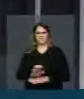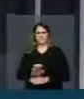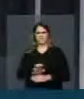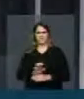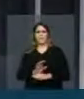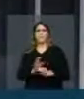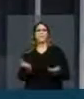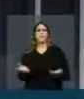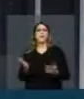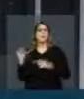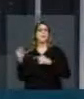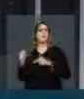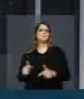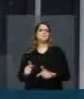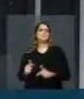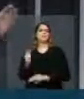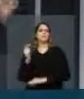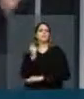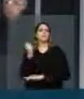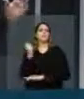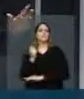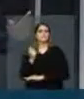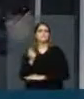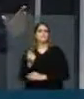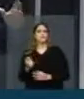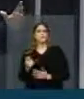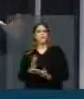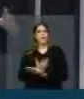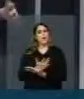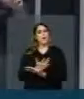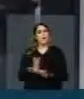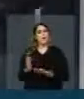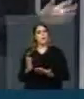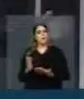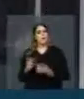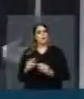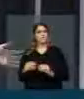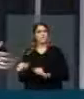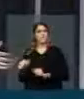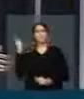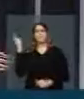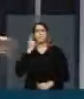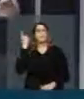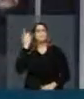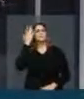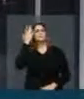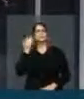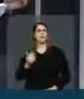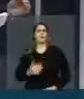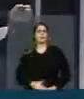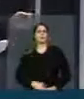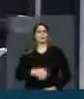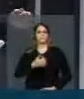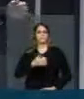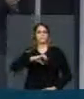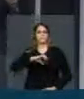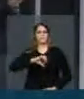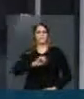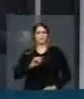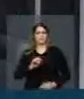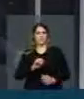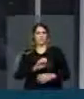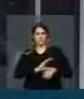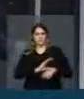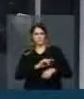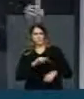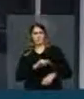indígena do nosso Rio Grande do Sul? Tem aquelas partes específicas que todo mundo sabe. E a construção de 88 é clara. As